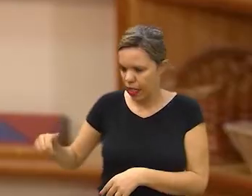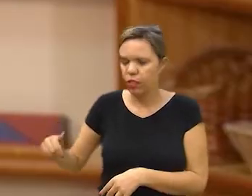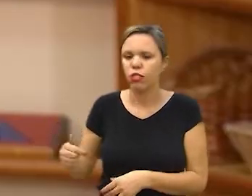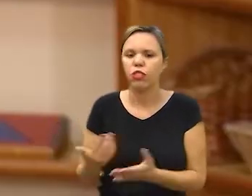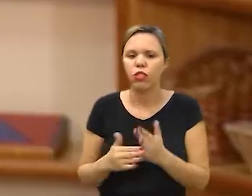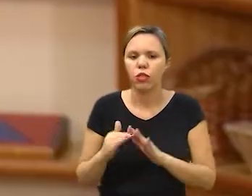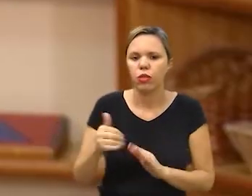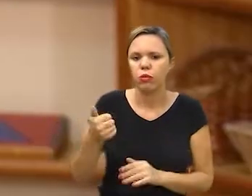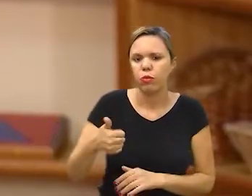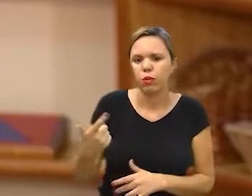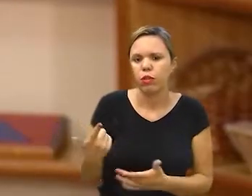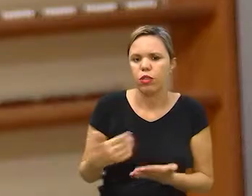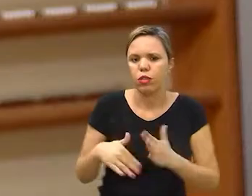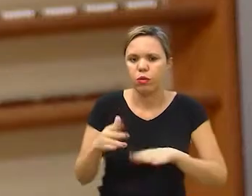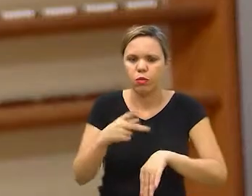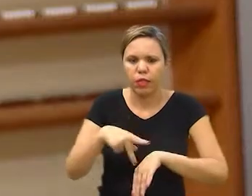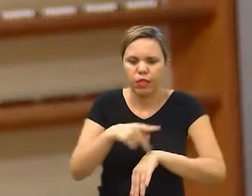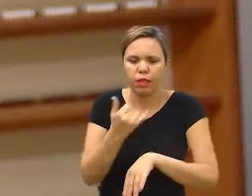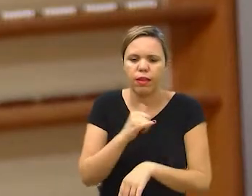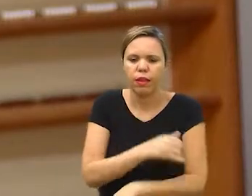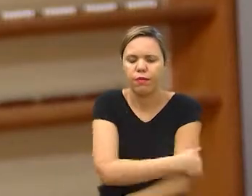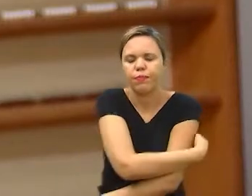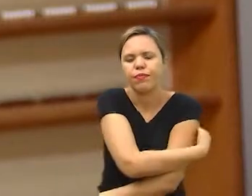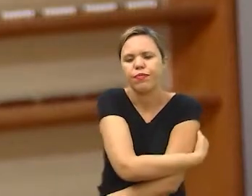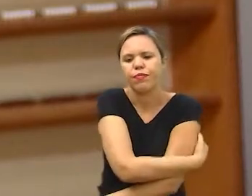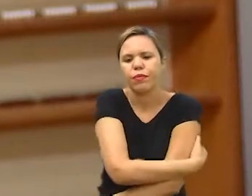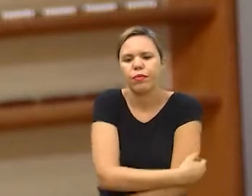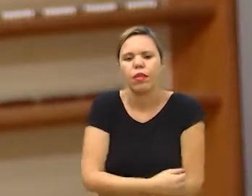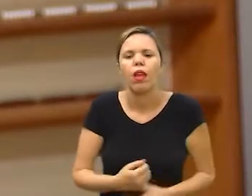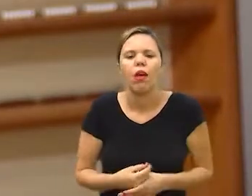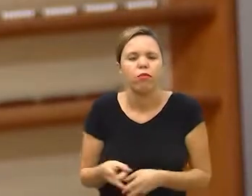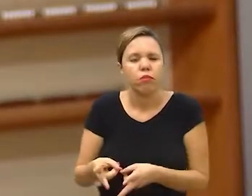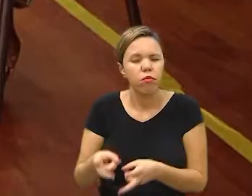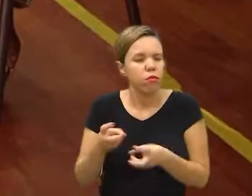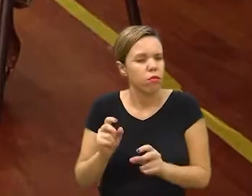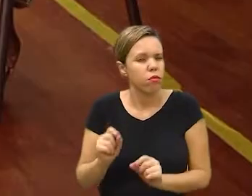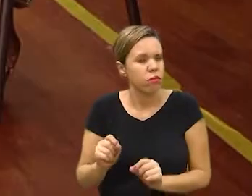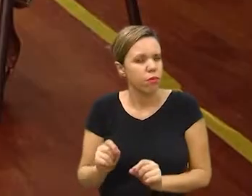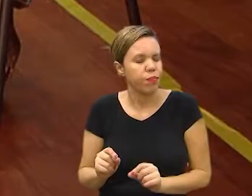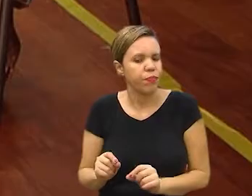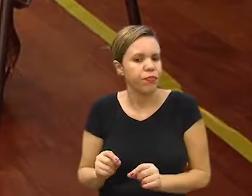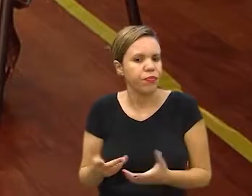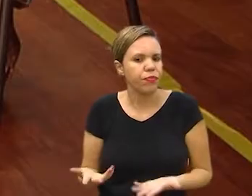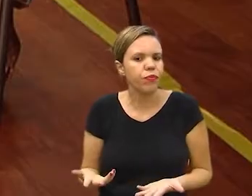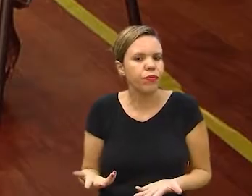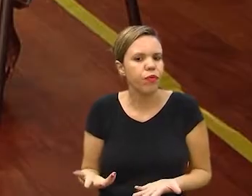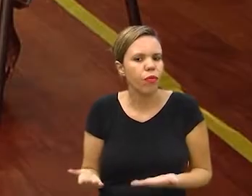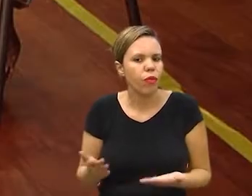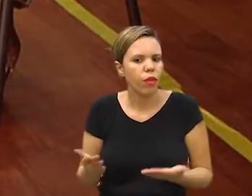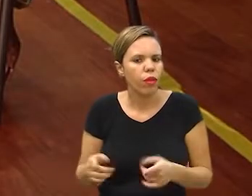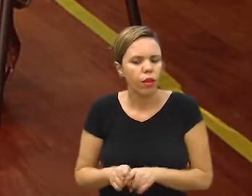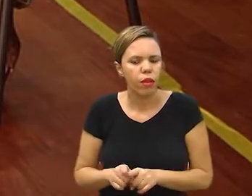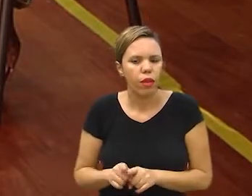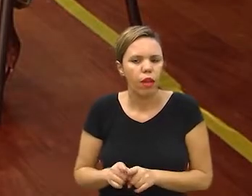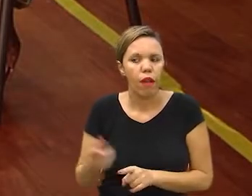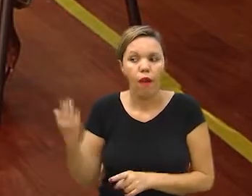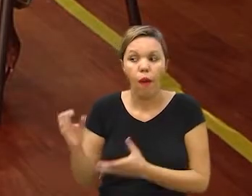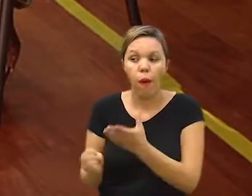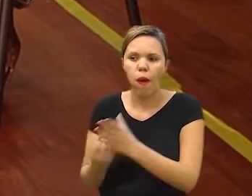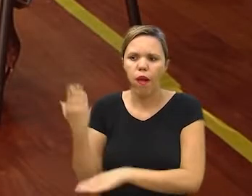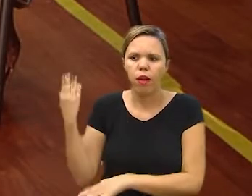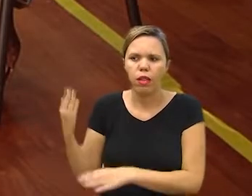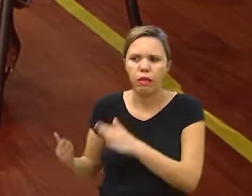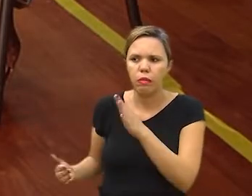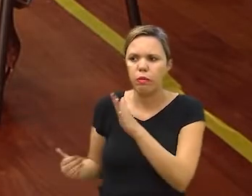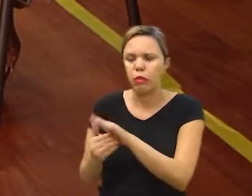Bambini na Itália. Agora foi através de uma observação, né? Exatamente. Sim, porque ela foi pedida lá em Roma a